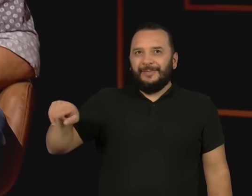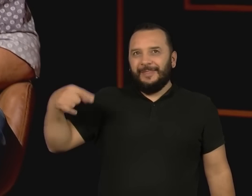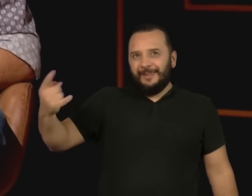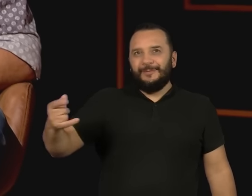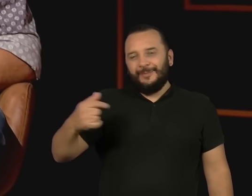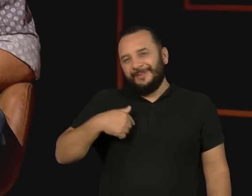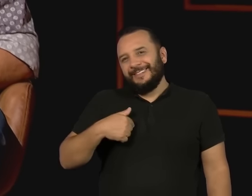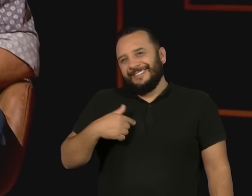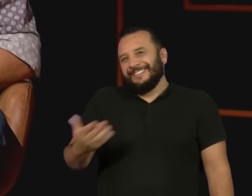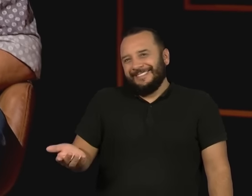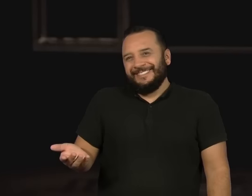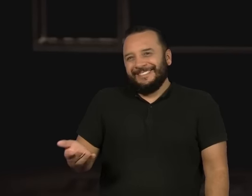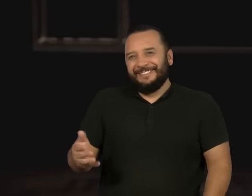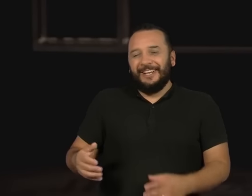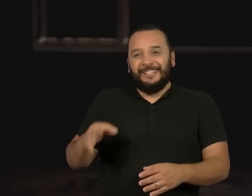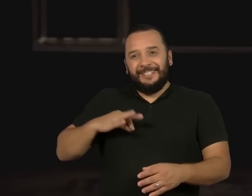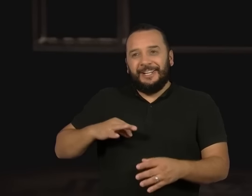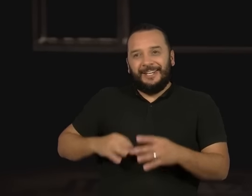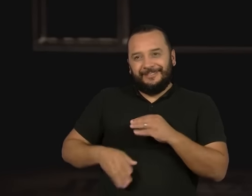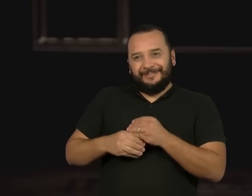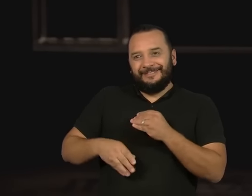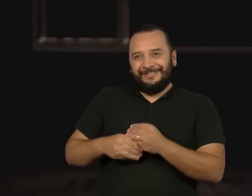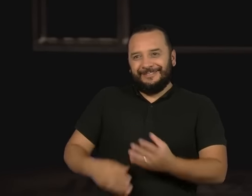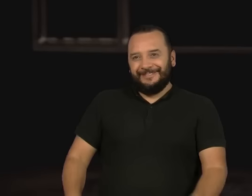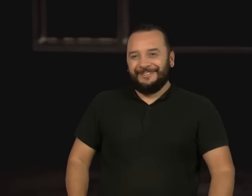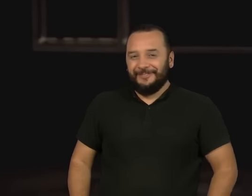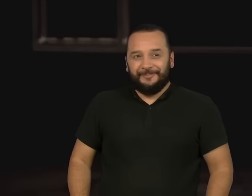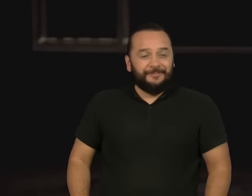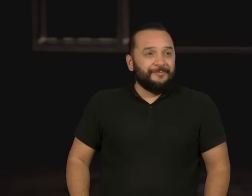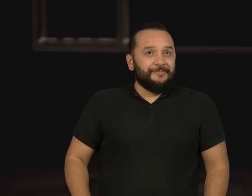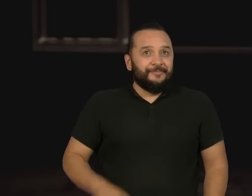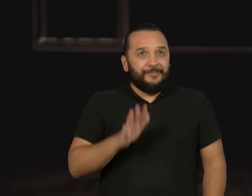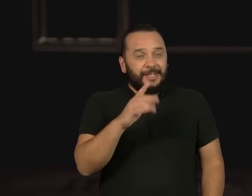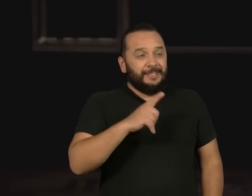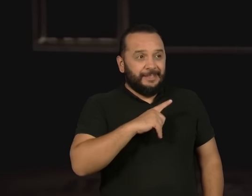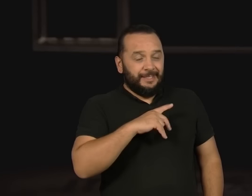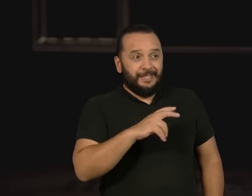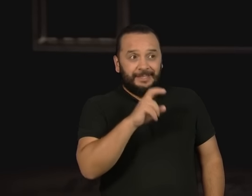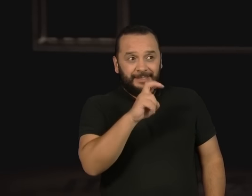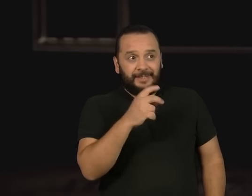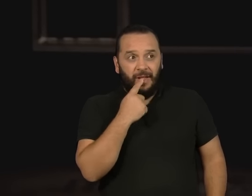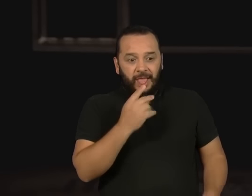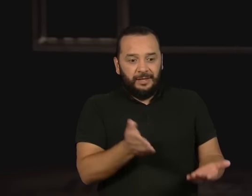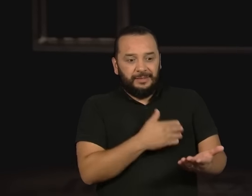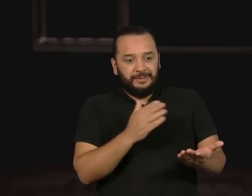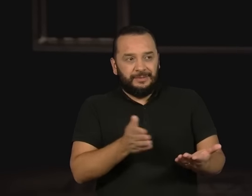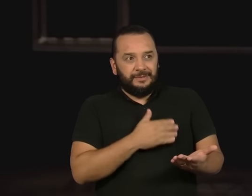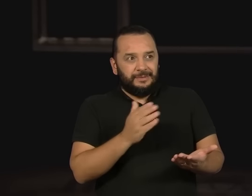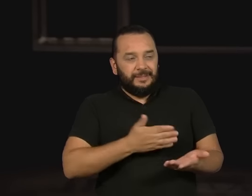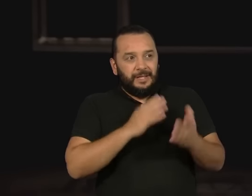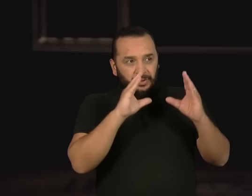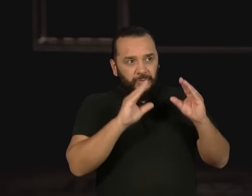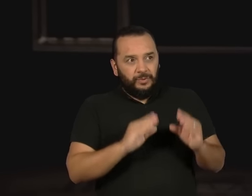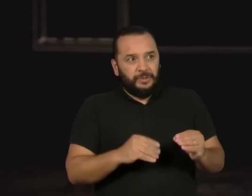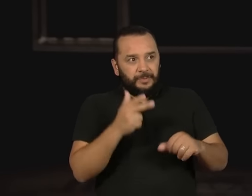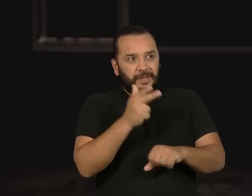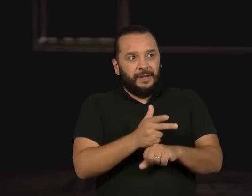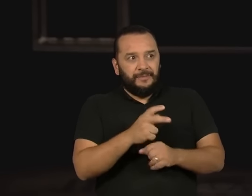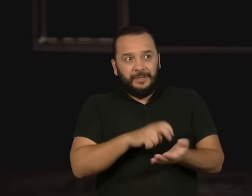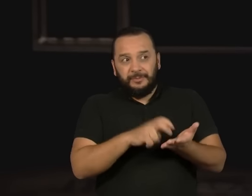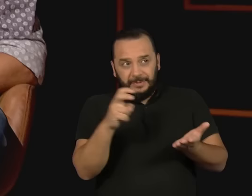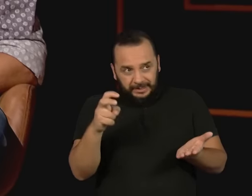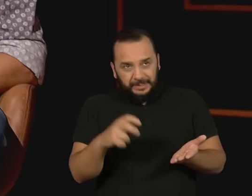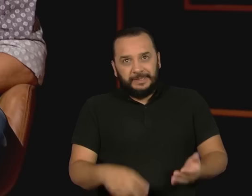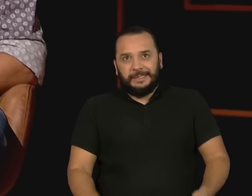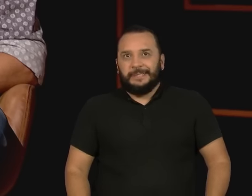aumentaram bem meu salário. Mas fora isso, você também recebia 5 páginas de texto tarde da noite para começar a gravar de manhã,